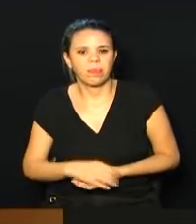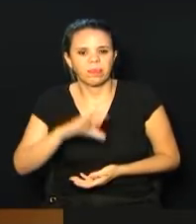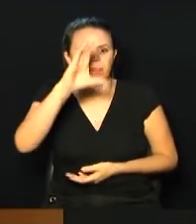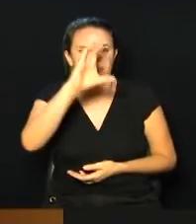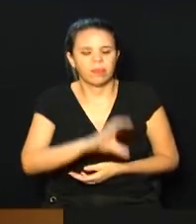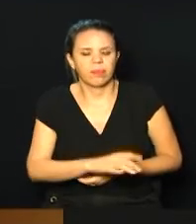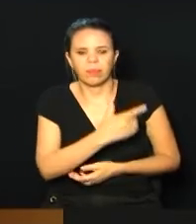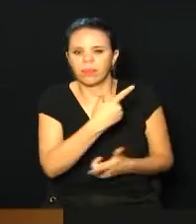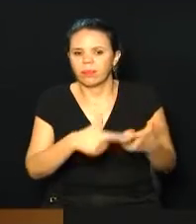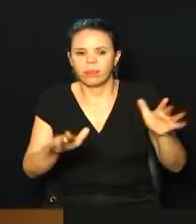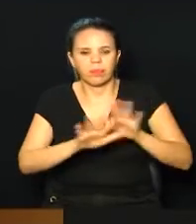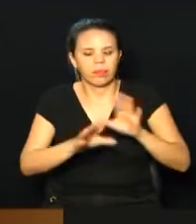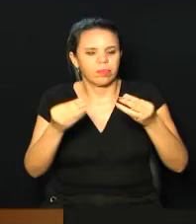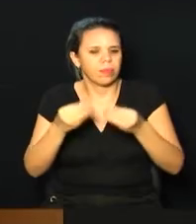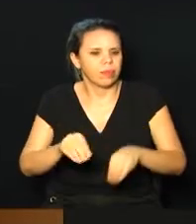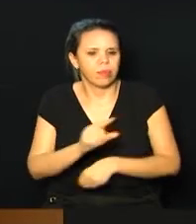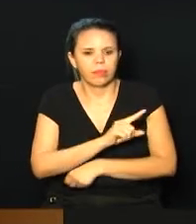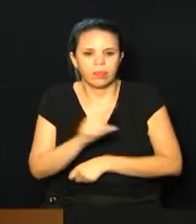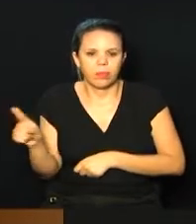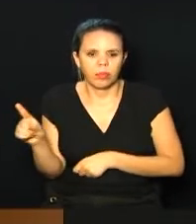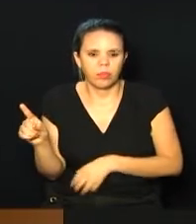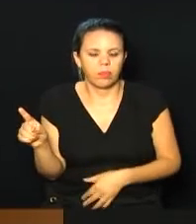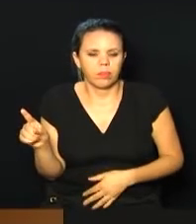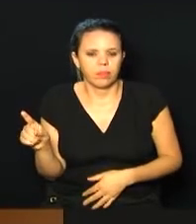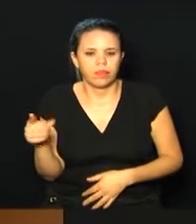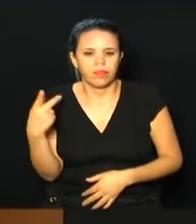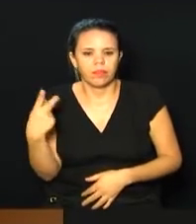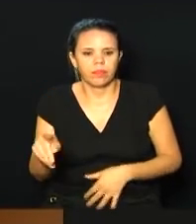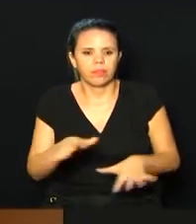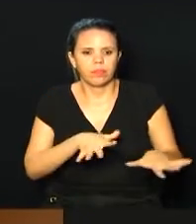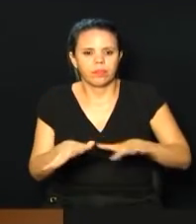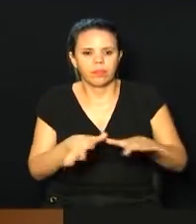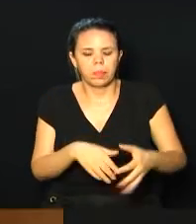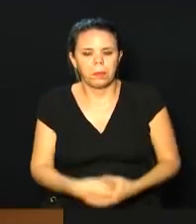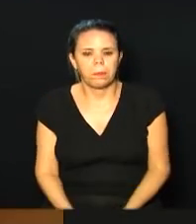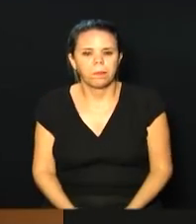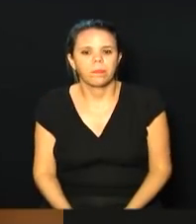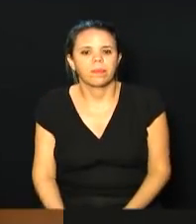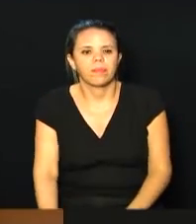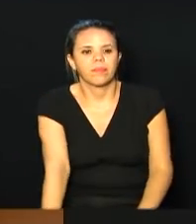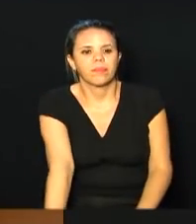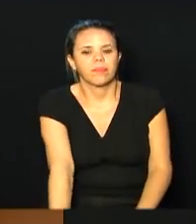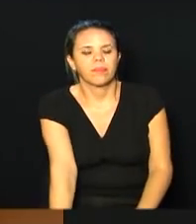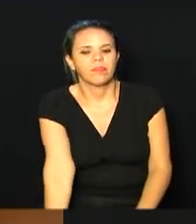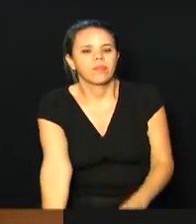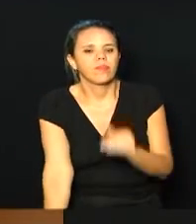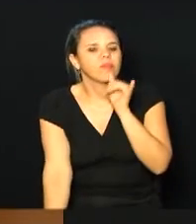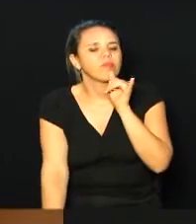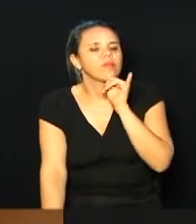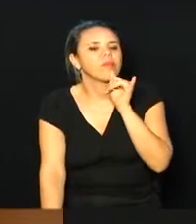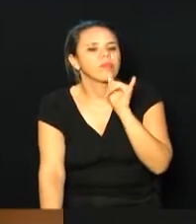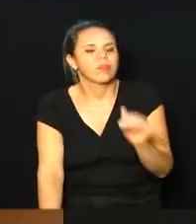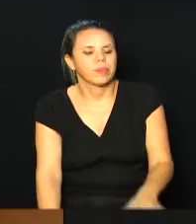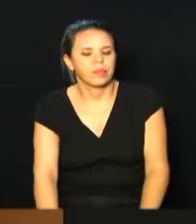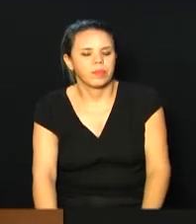cidadão não seja prejudicado na sua mobilidade. Para dar um exemplo,